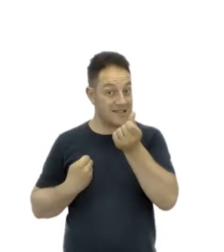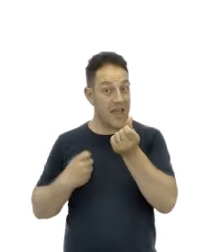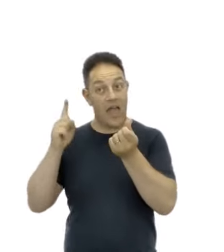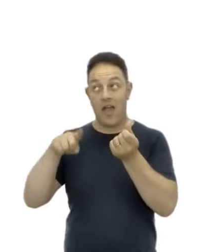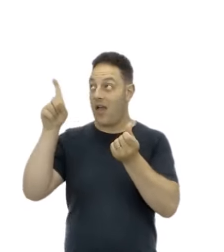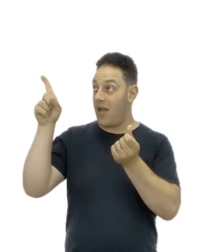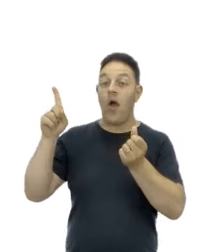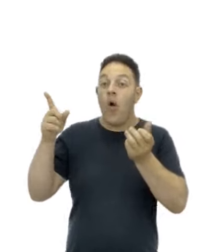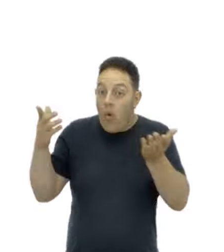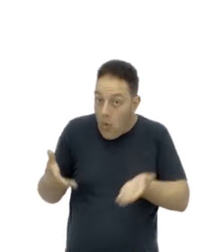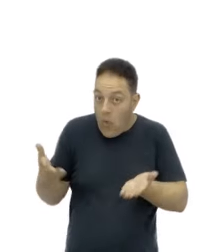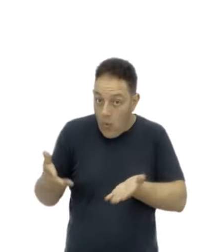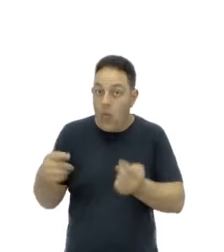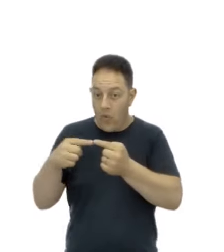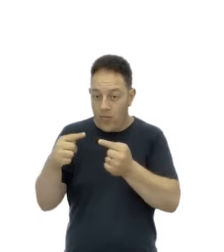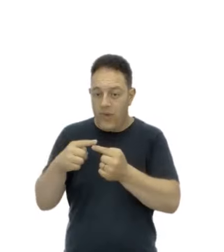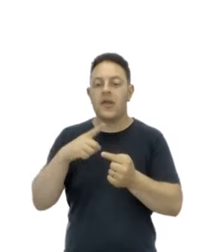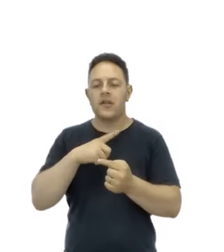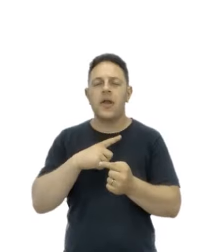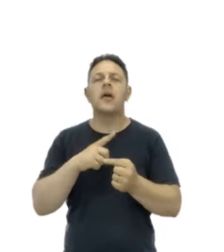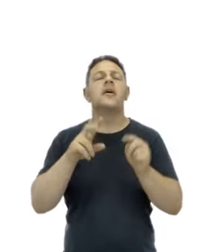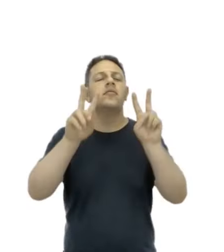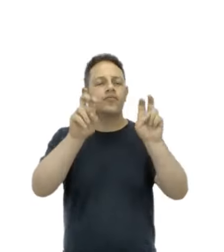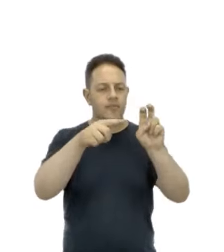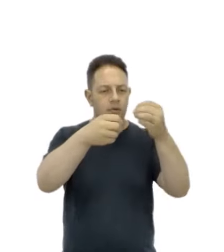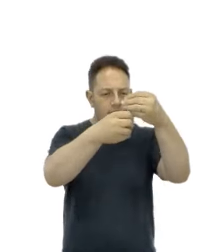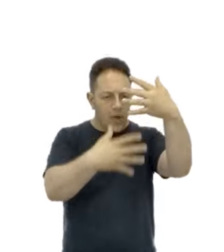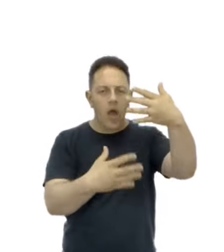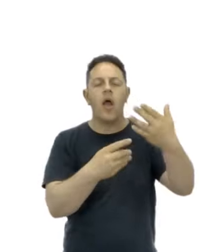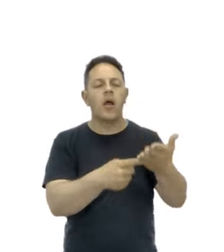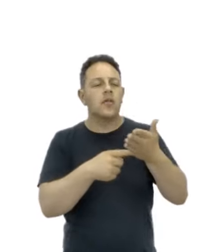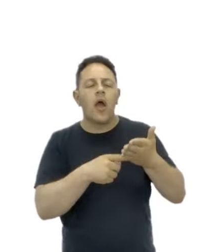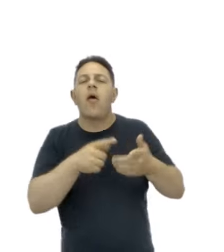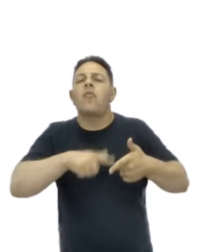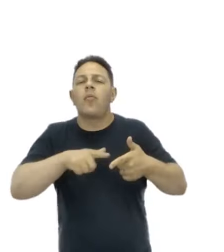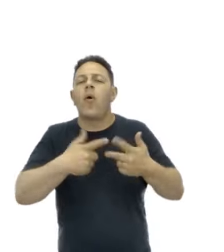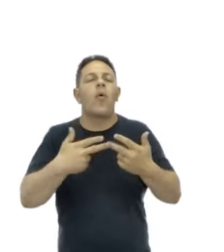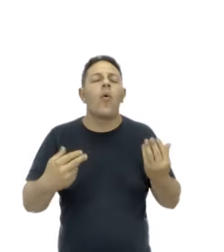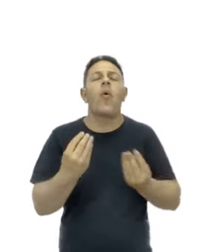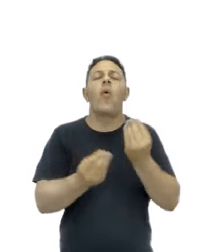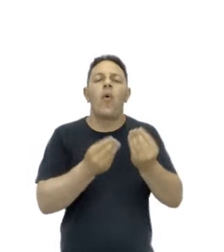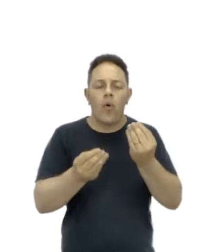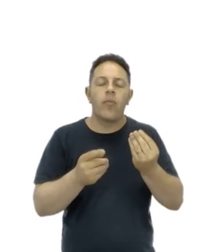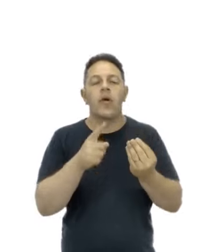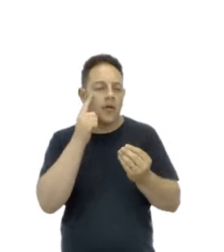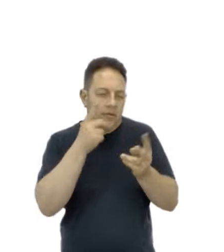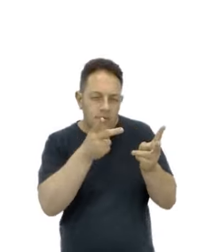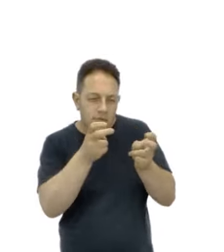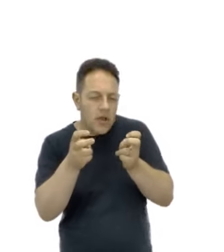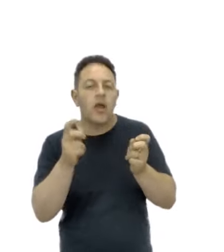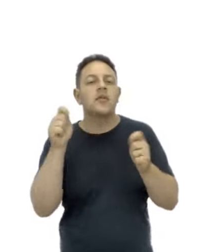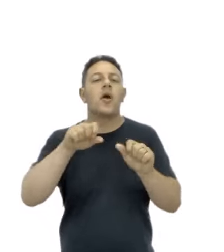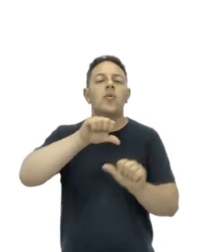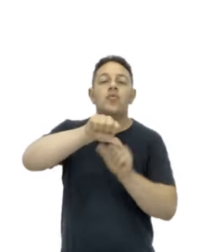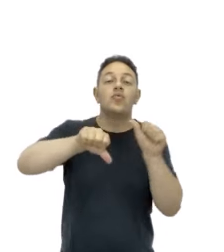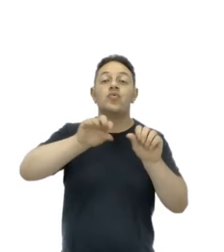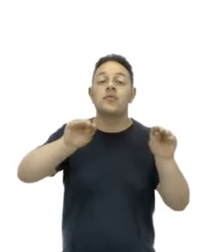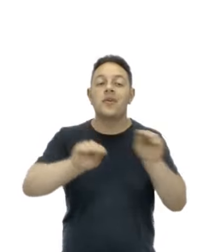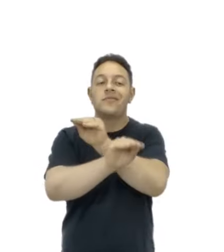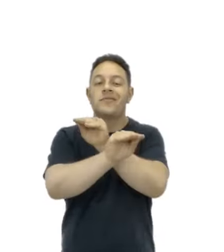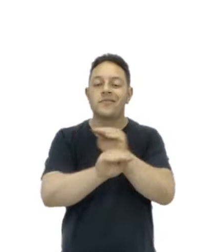hoje, a partir de situações problema de proporcionalidade, observaremos a mudança do lugar